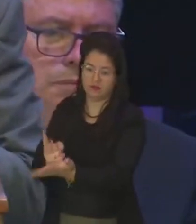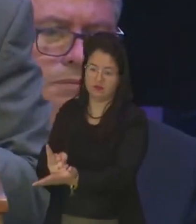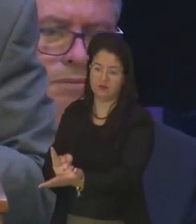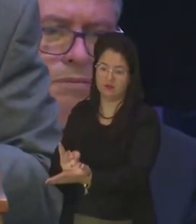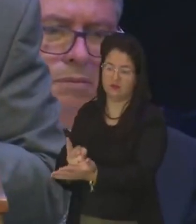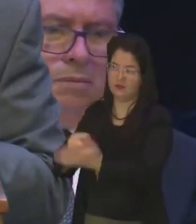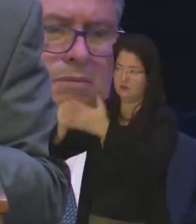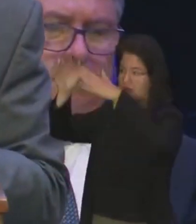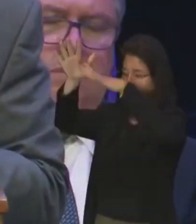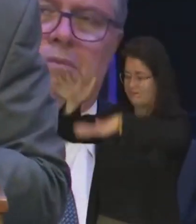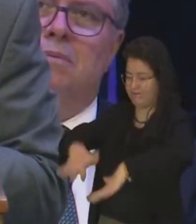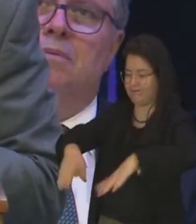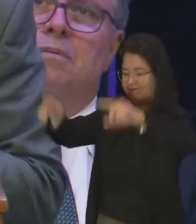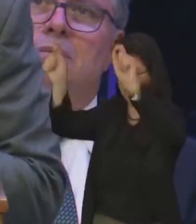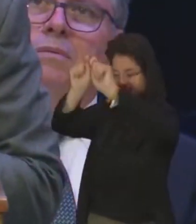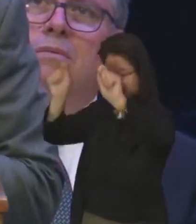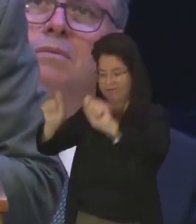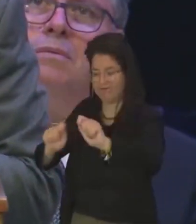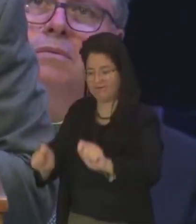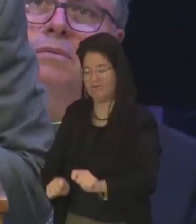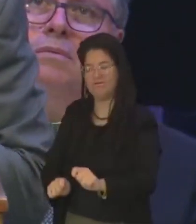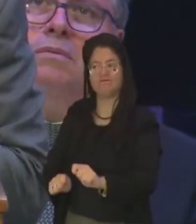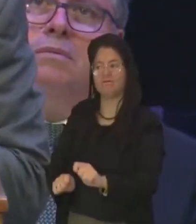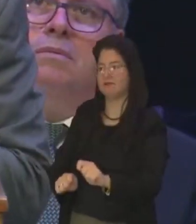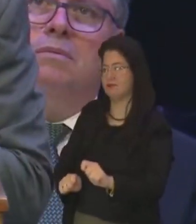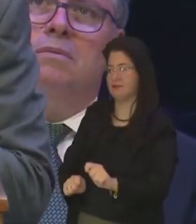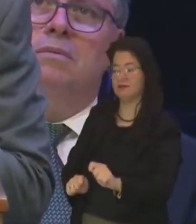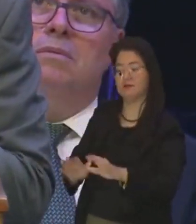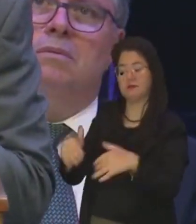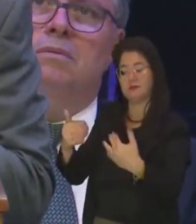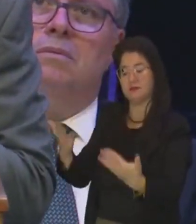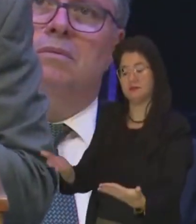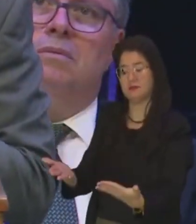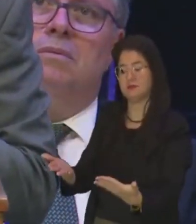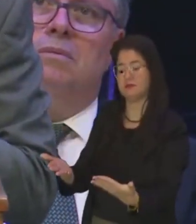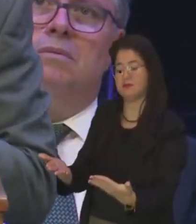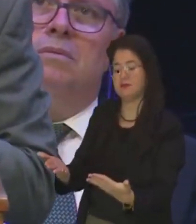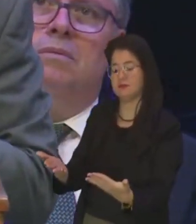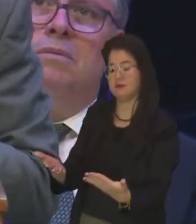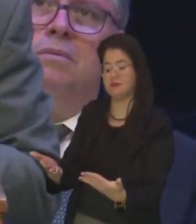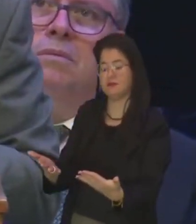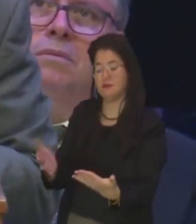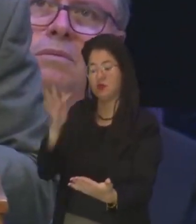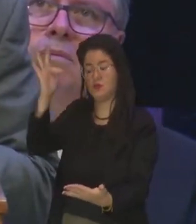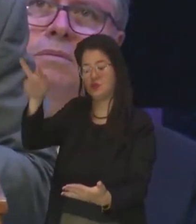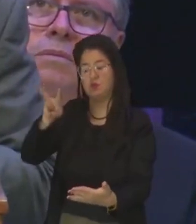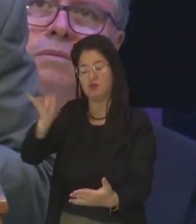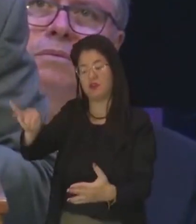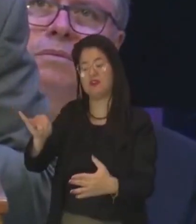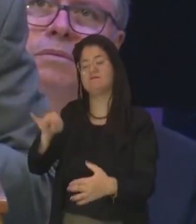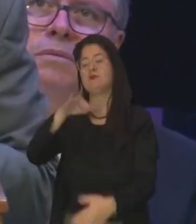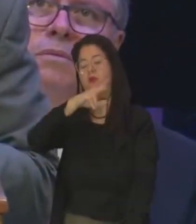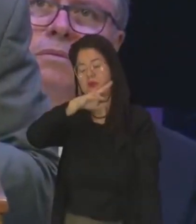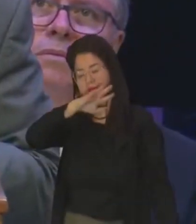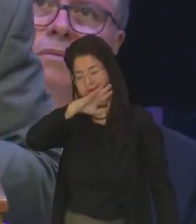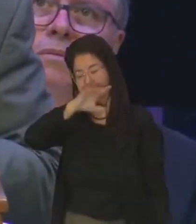deles, adorando ídolos ao invés do Criador, o seu destino eterno será terrível. Então,